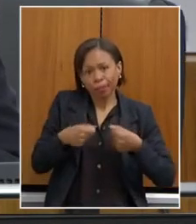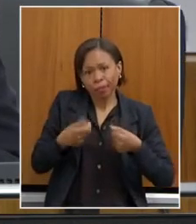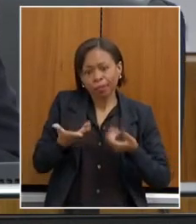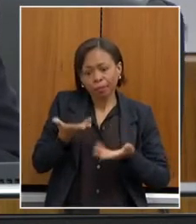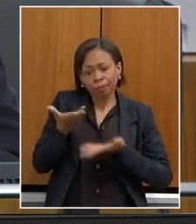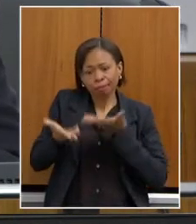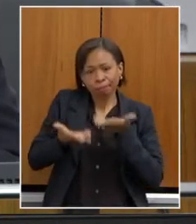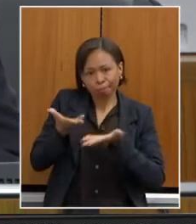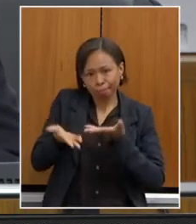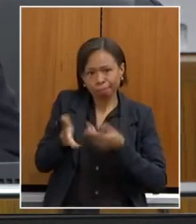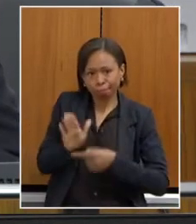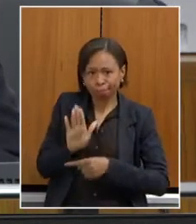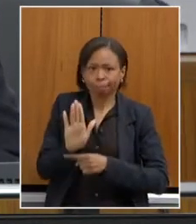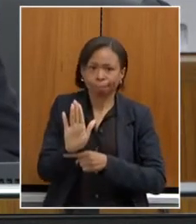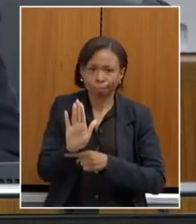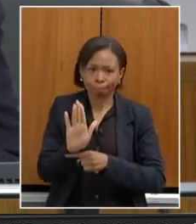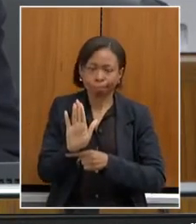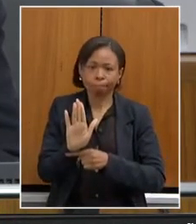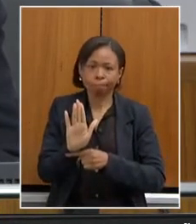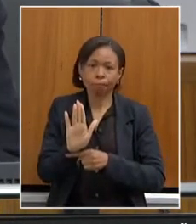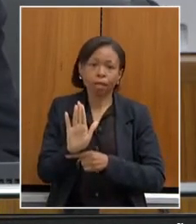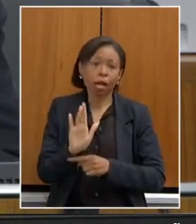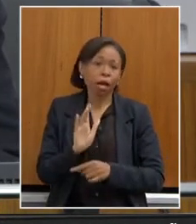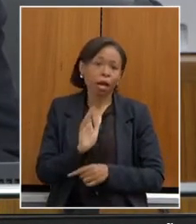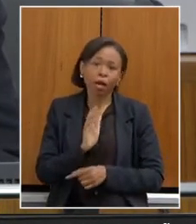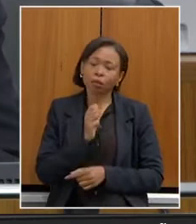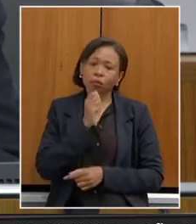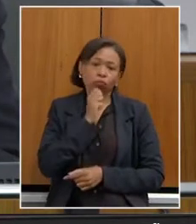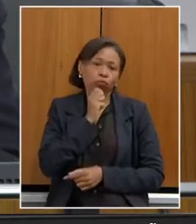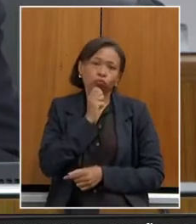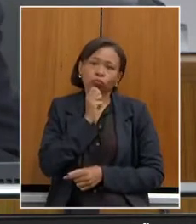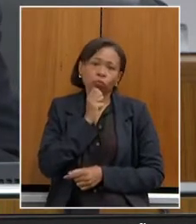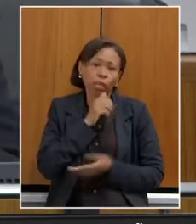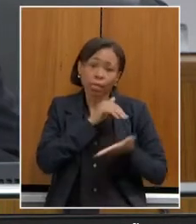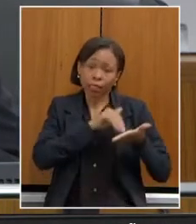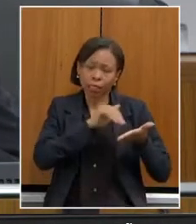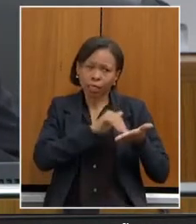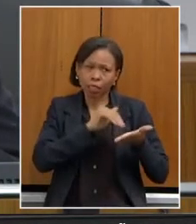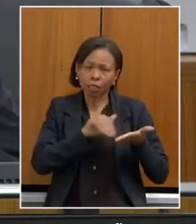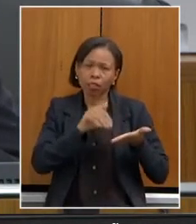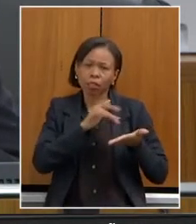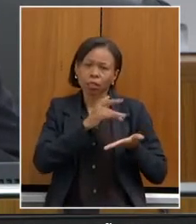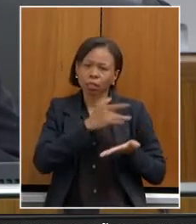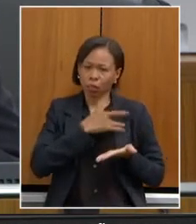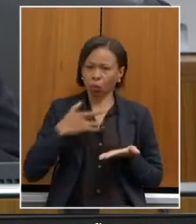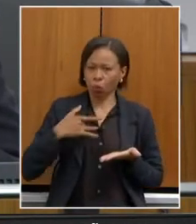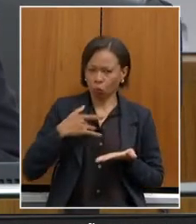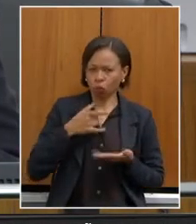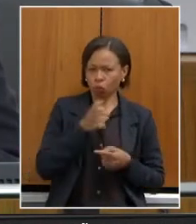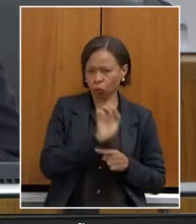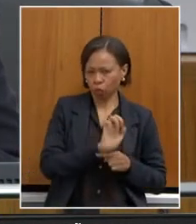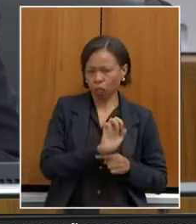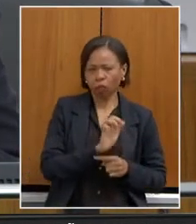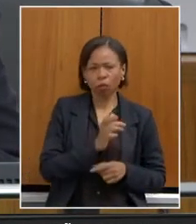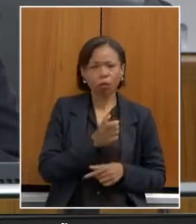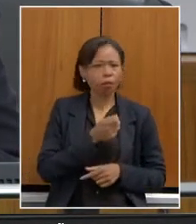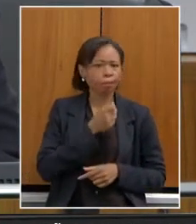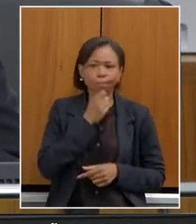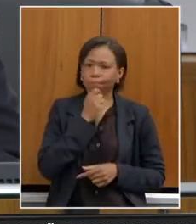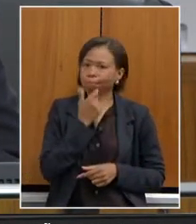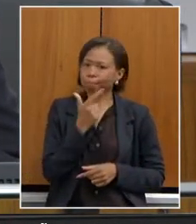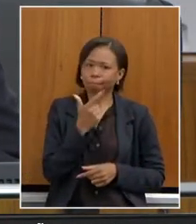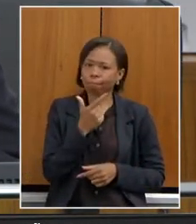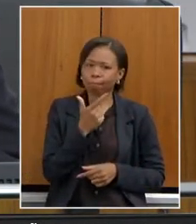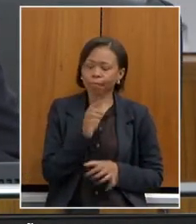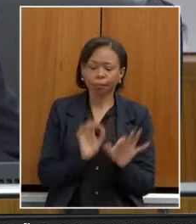não há por parte da Secretaria Estadual de Saúde algum governo alguma medida